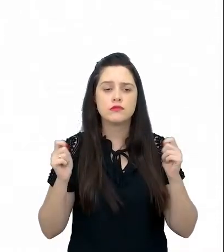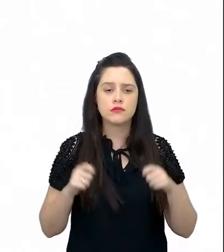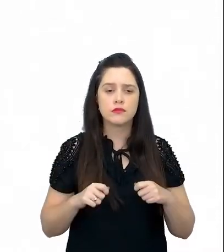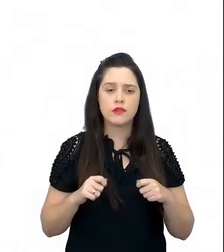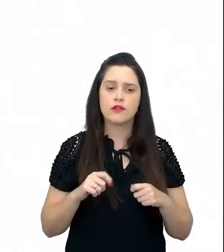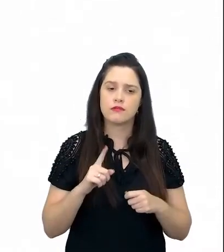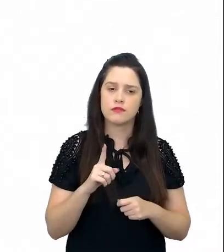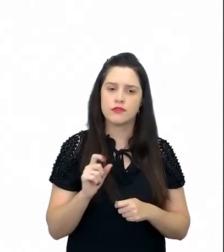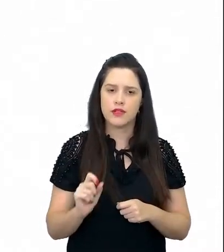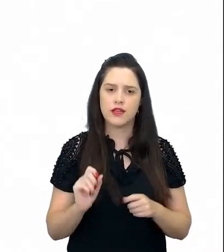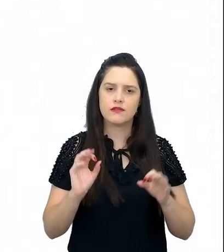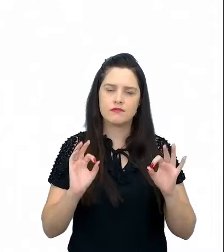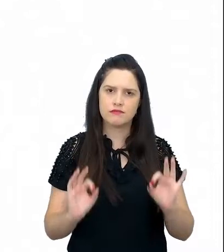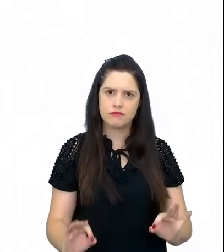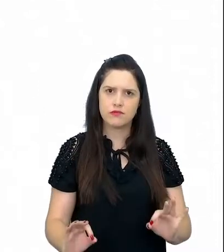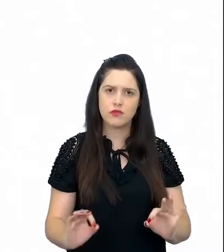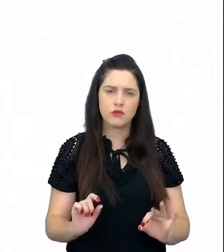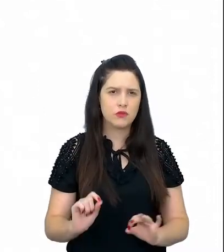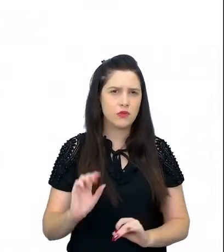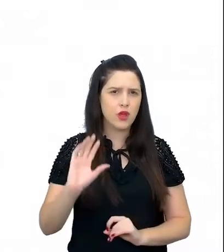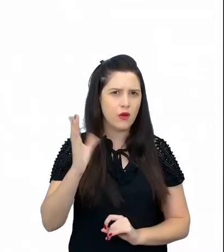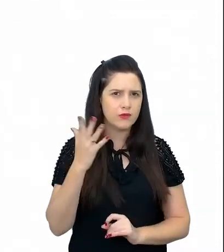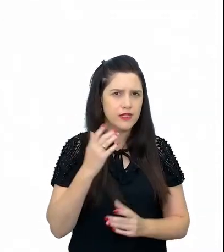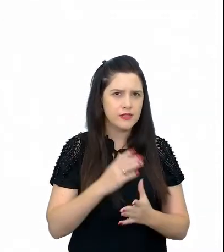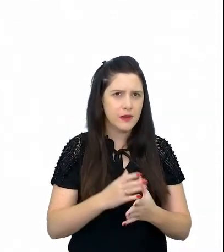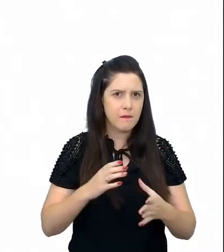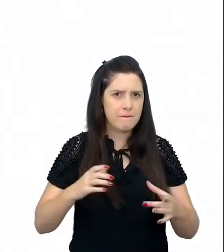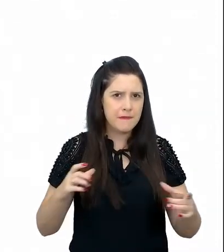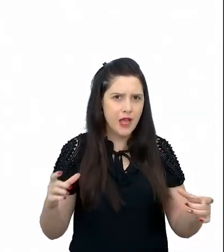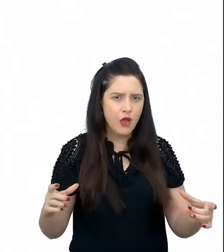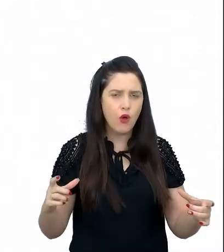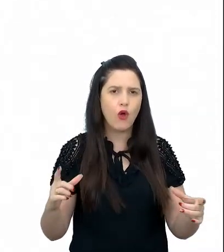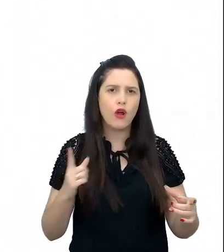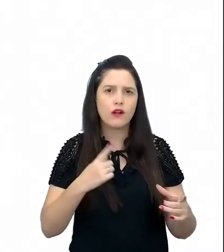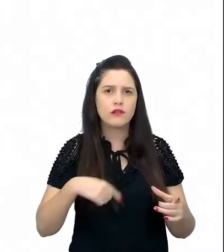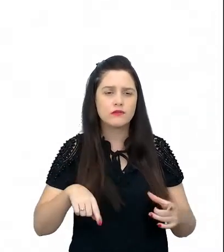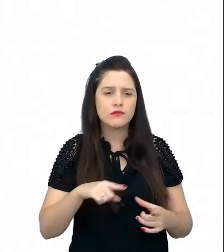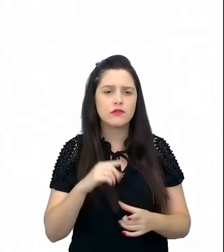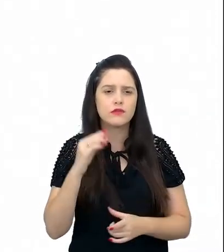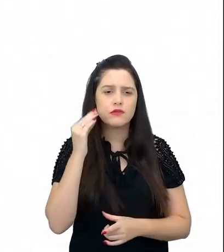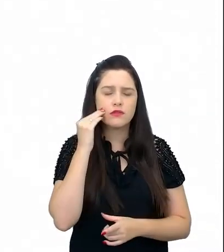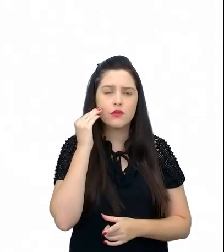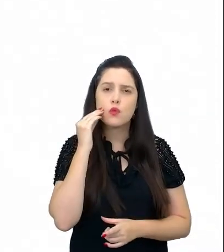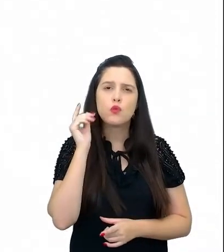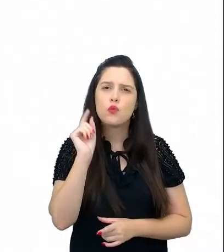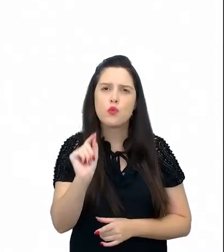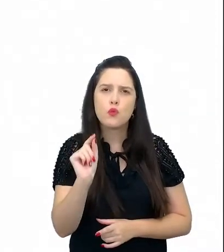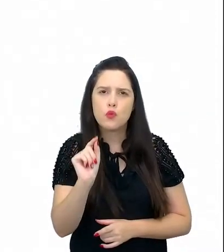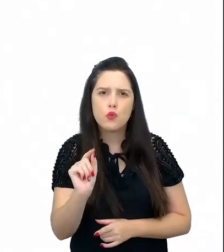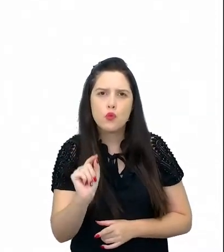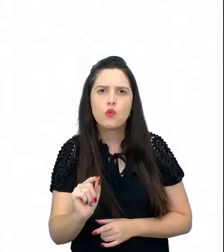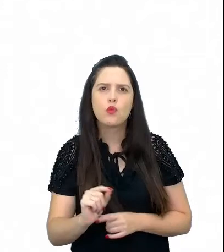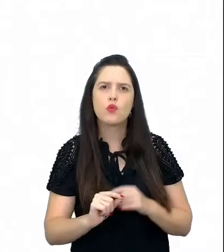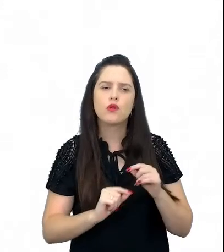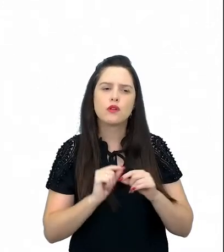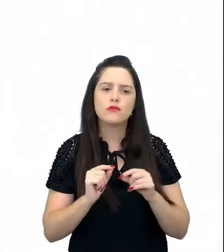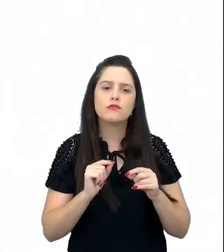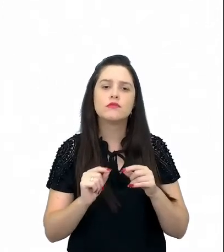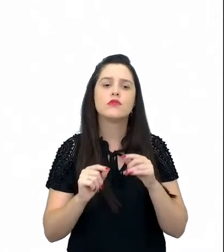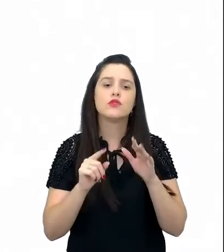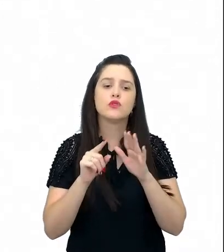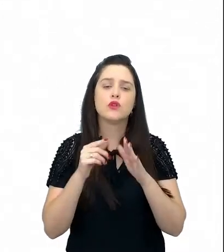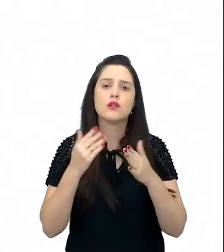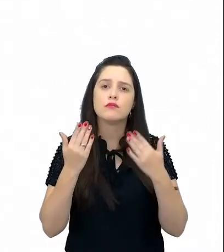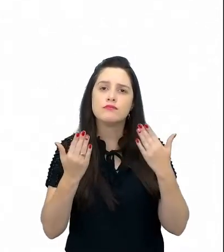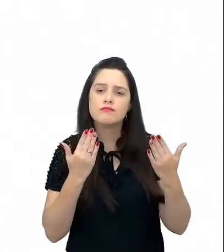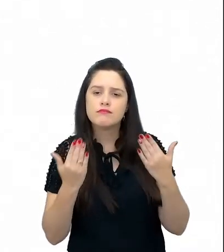10, certo? Então, o que acontece? Quanto maior o número de torneiras, menor vai ser o quê? O tempo utilizado. Está vendo que é